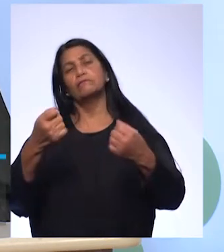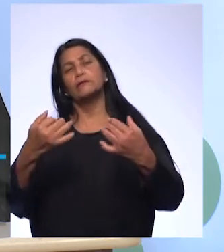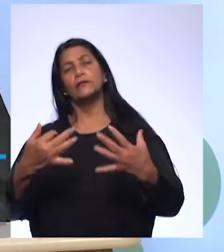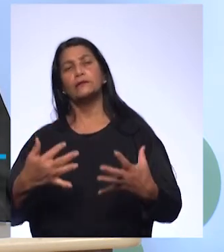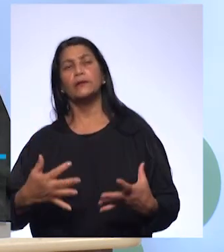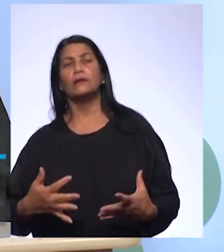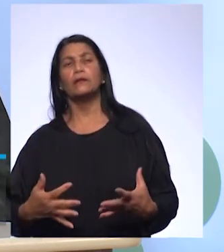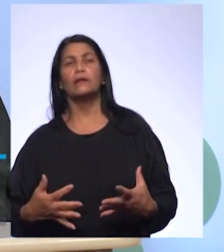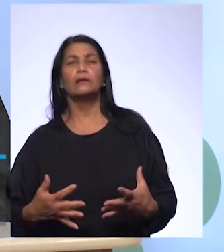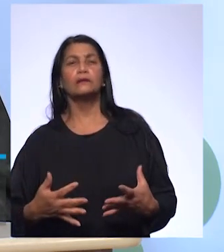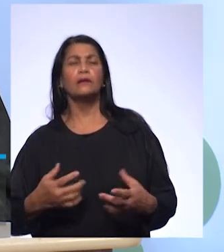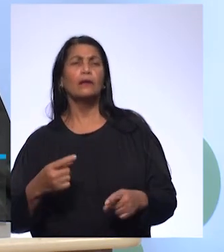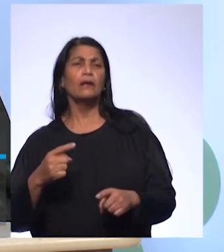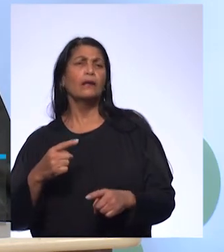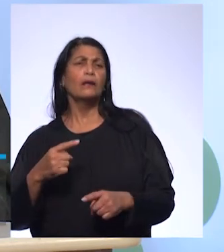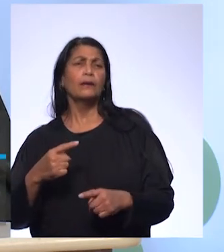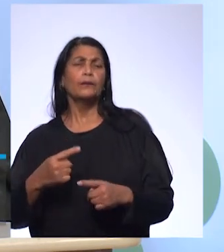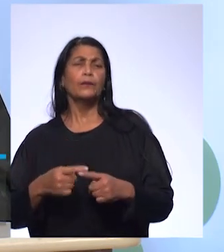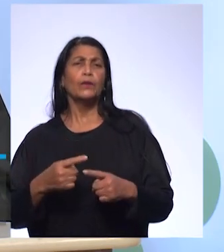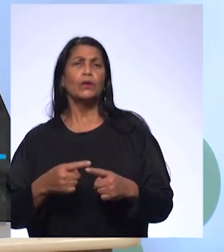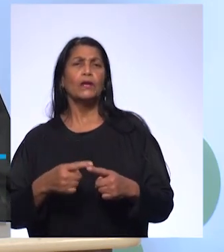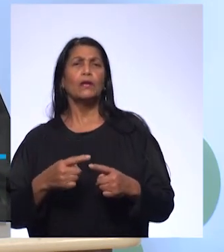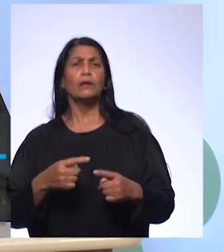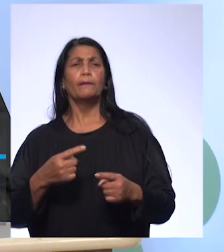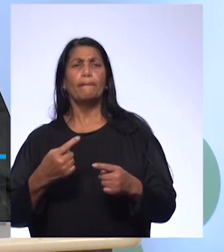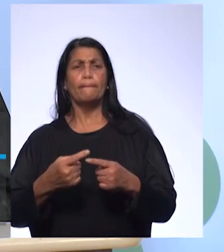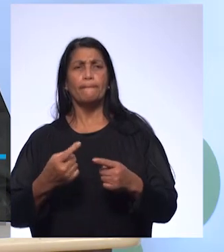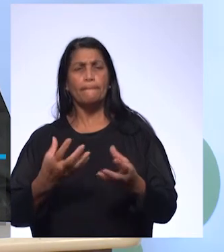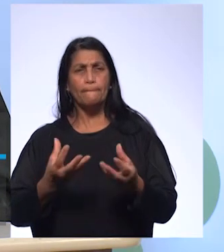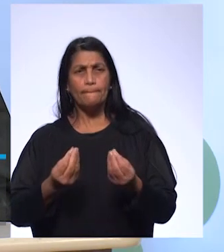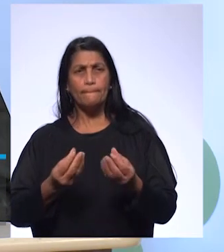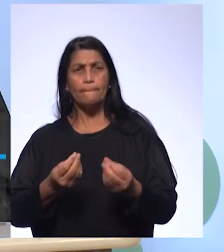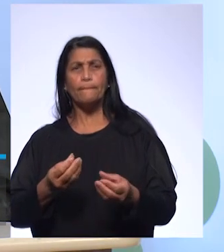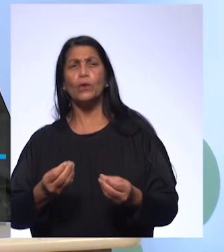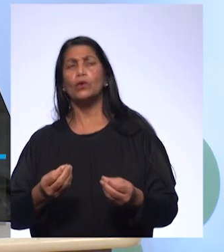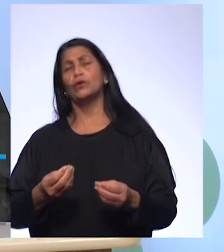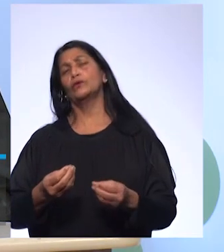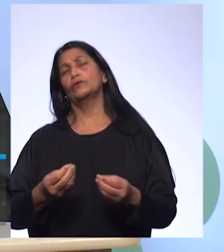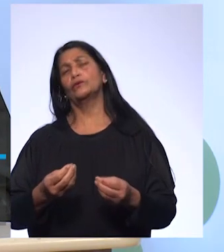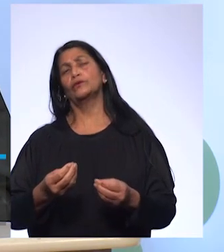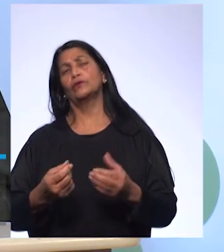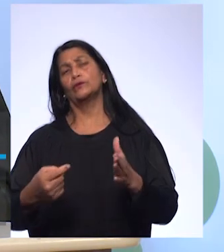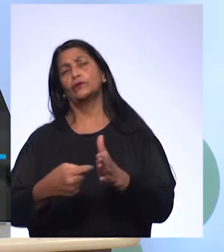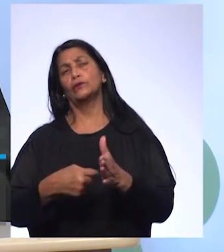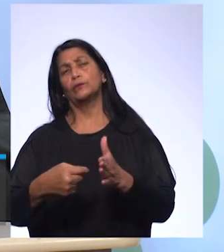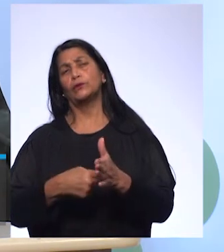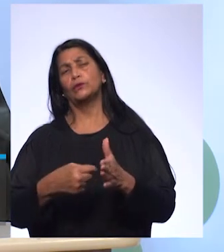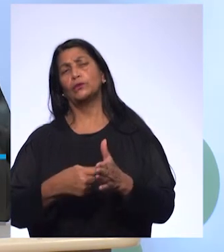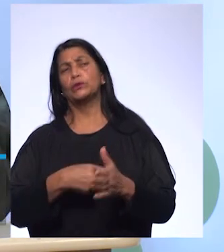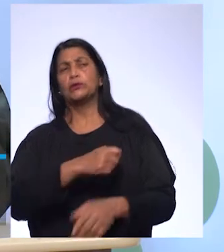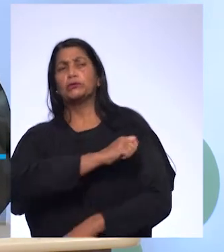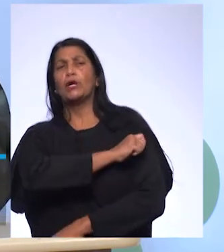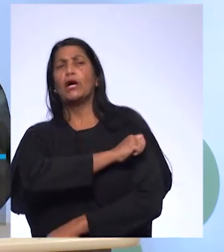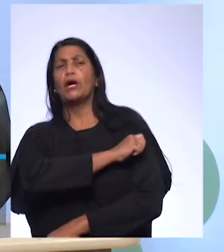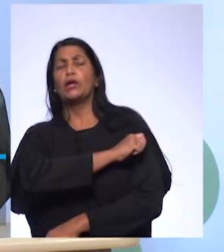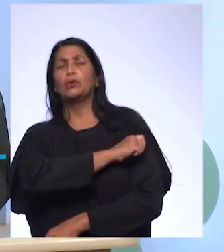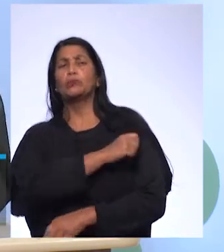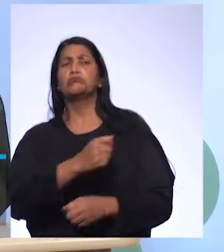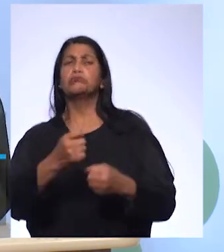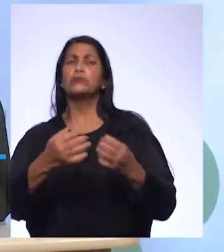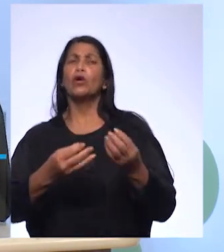explicação aqui, porque uma boa parte dos estudantes estão colocando assim como uma ausência